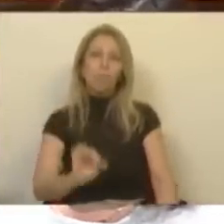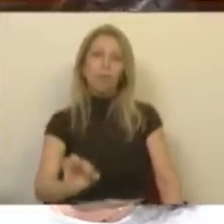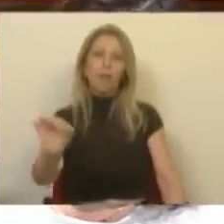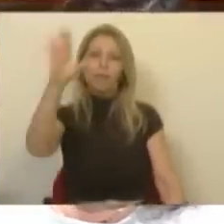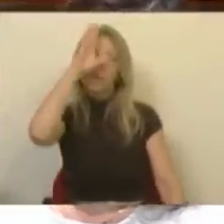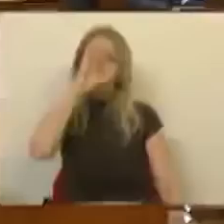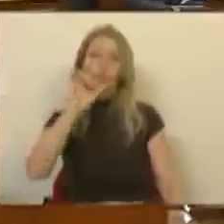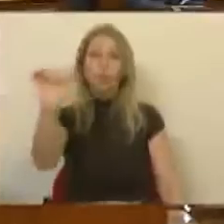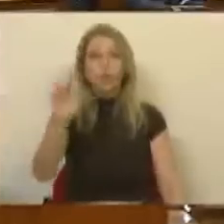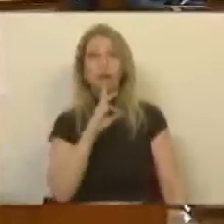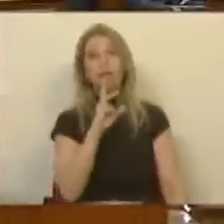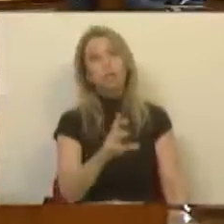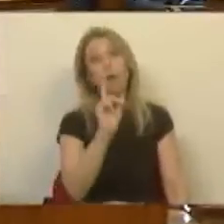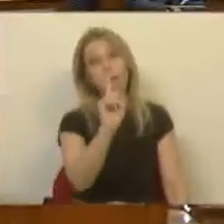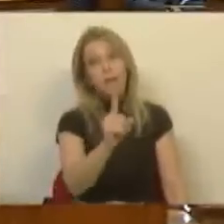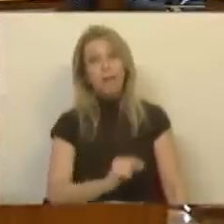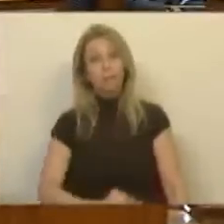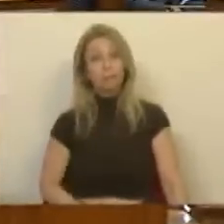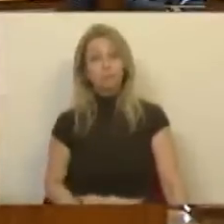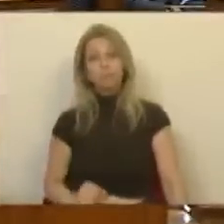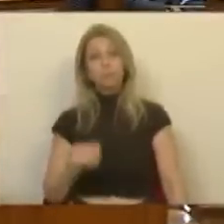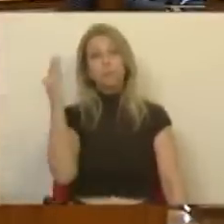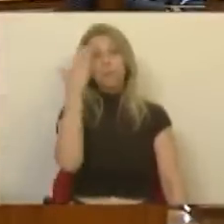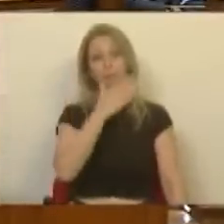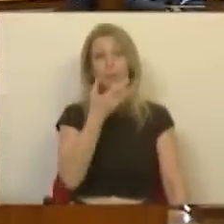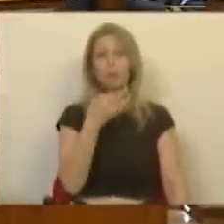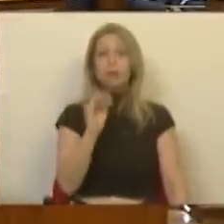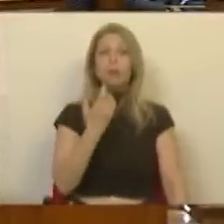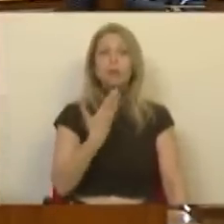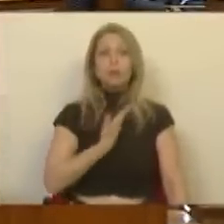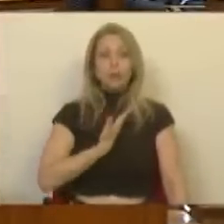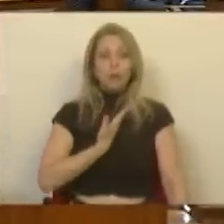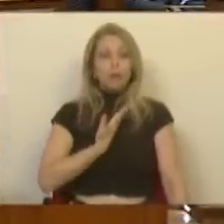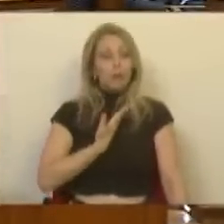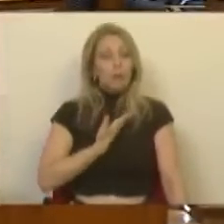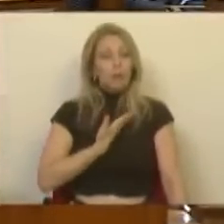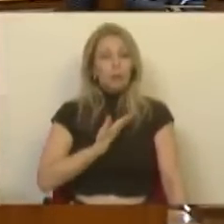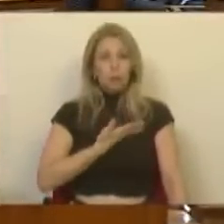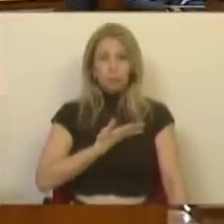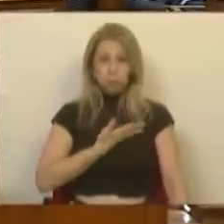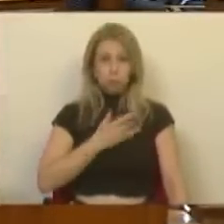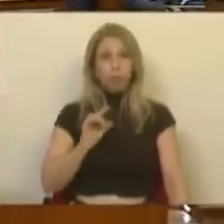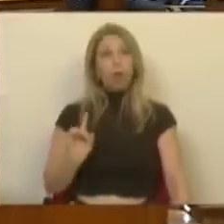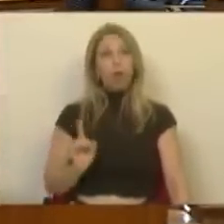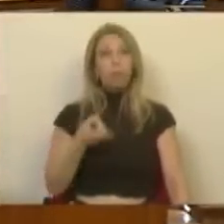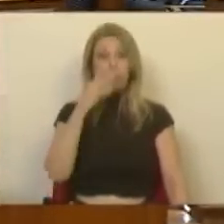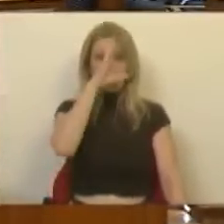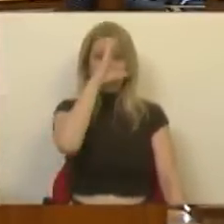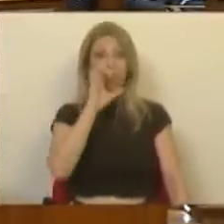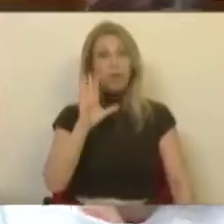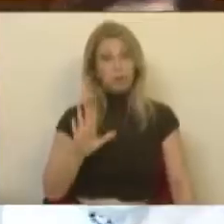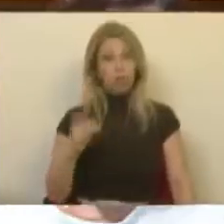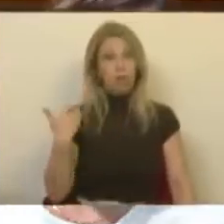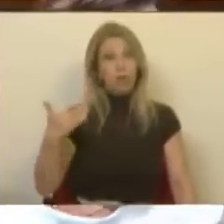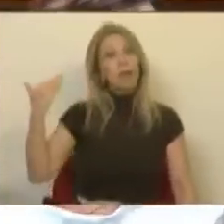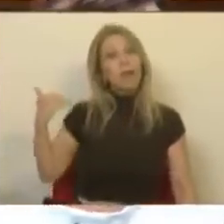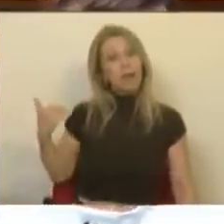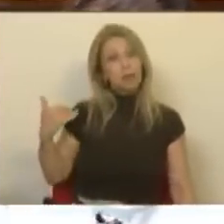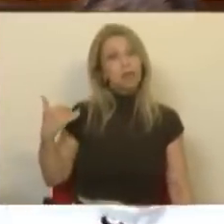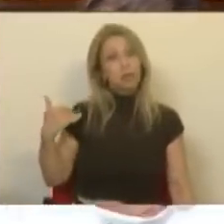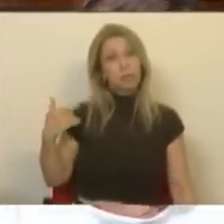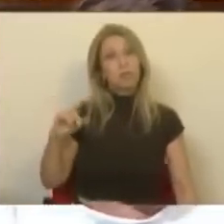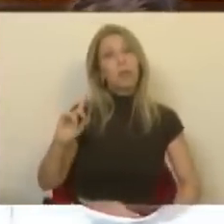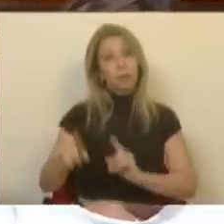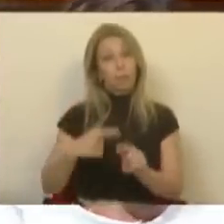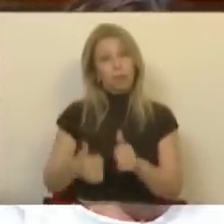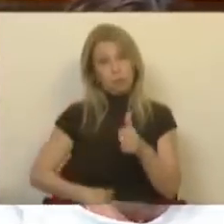e se o PSD o CPF tivesse sido governo à época depois de ganhar as